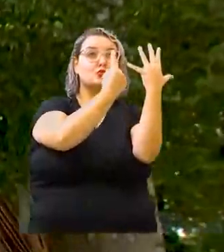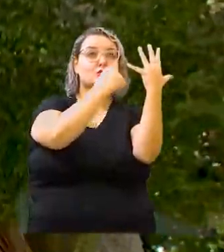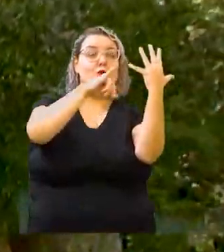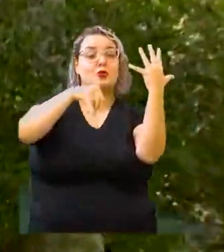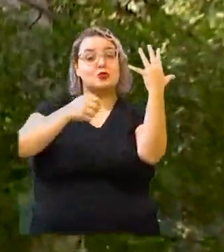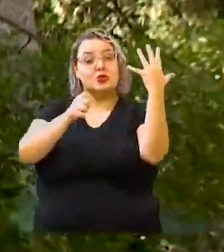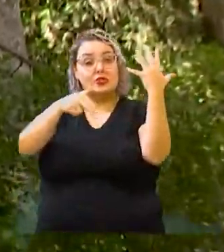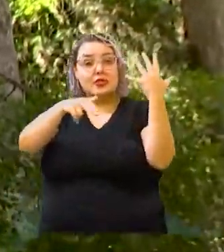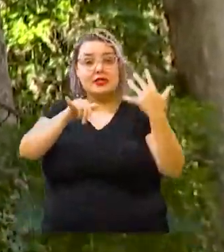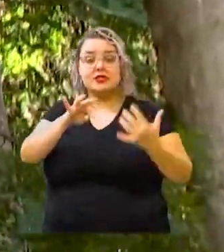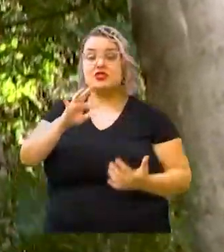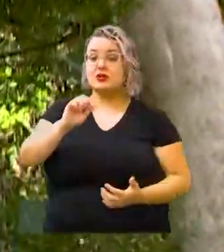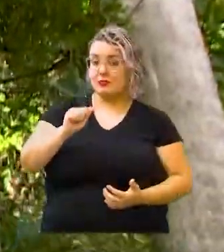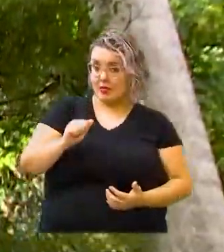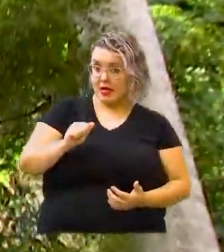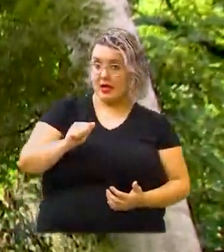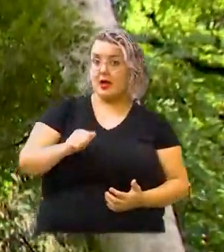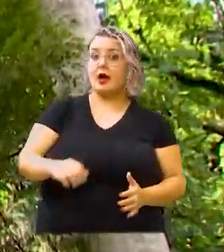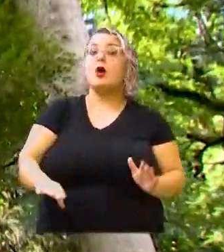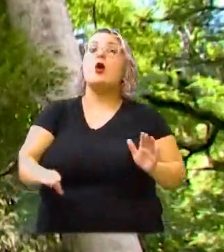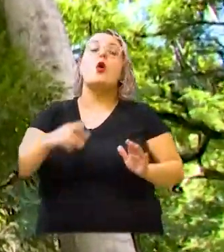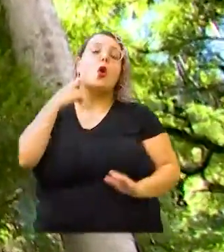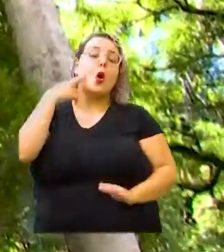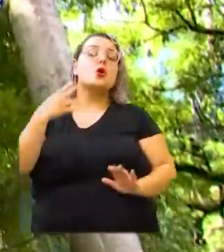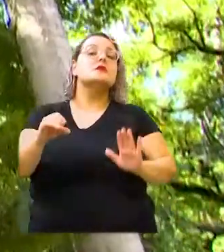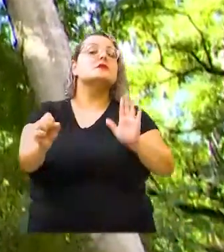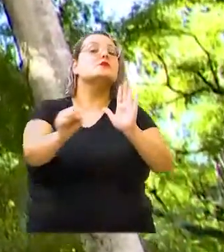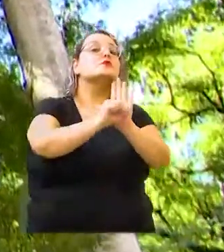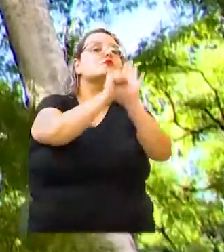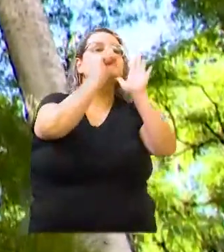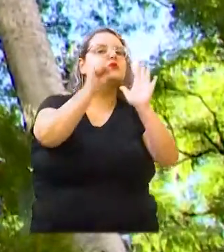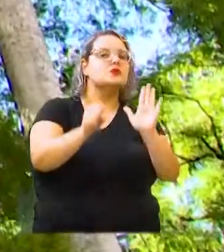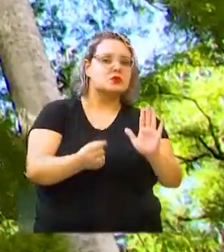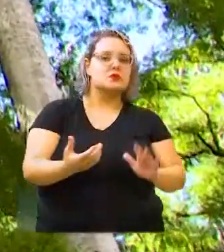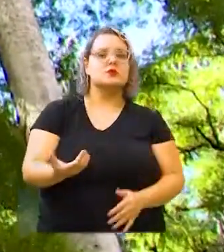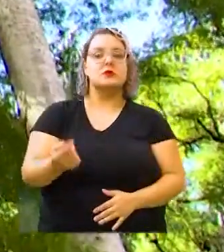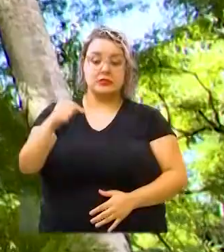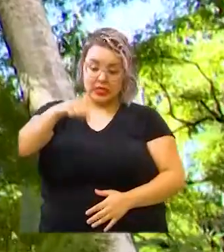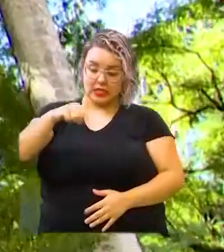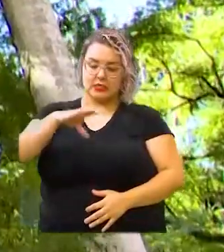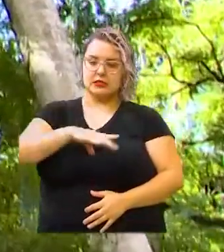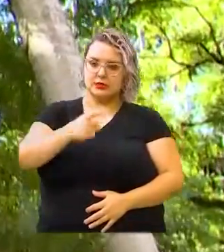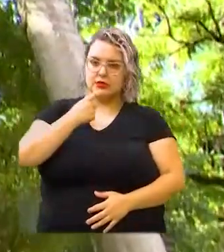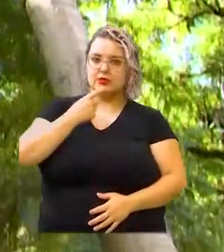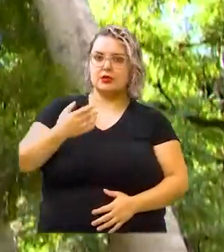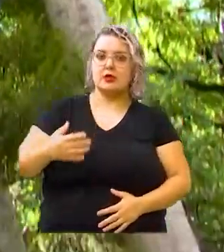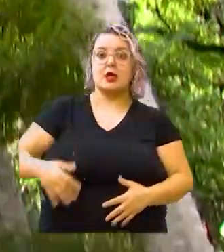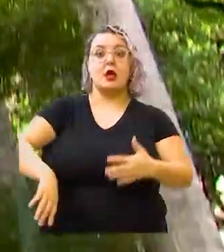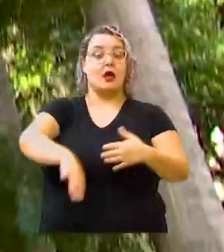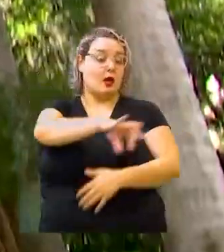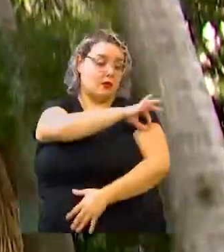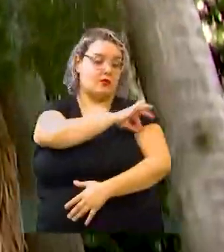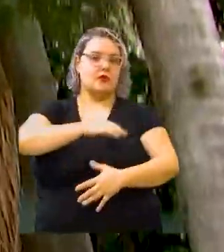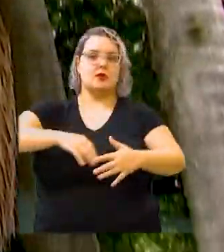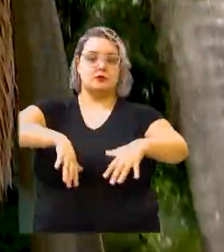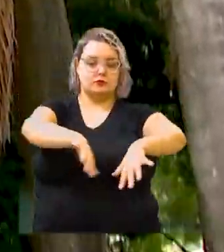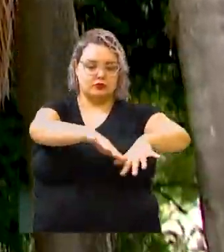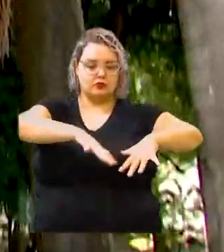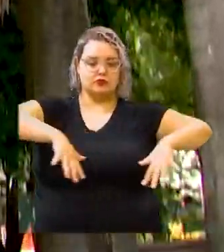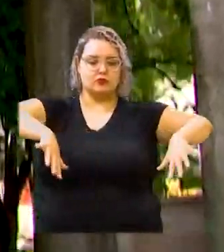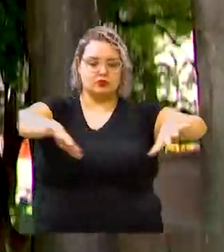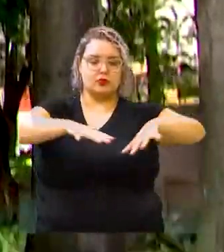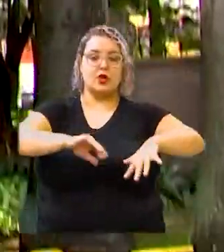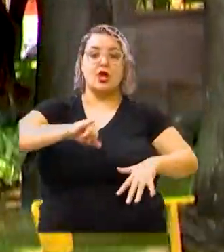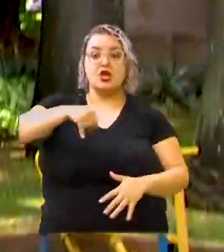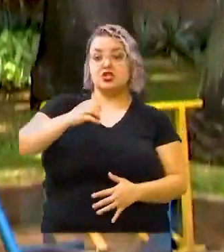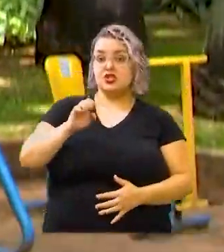O jequitibá rosa é um símbolo de Campinas, né? Tanto que a prefeitura está no Palácio dos Jequitibás, né? A jequitibá